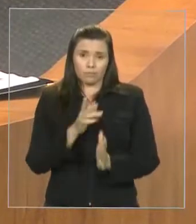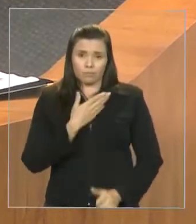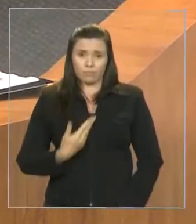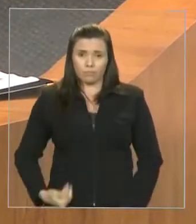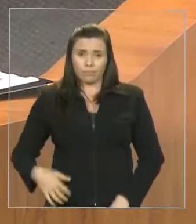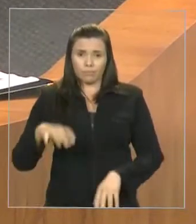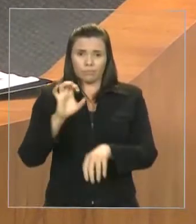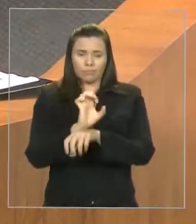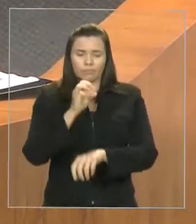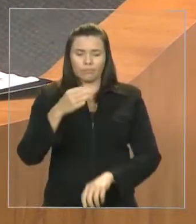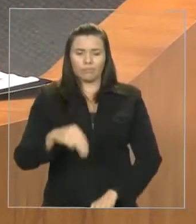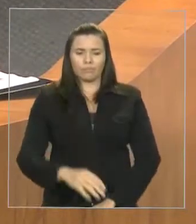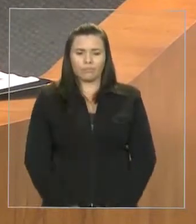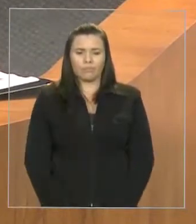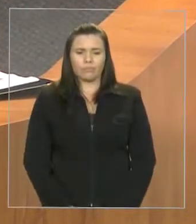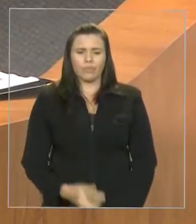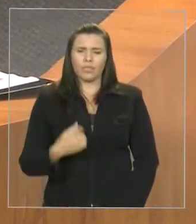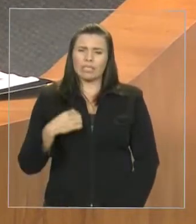Não obstante,